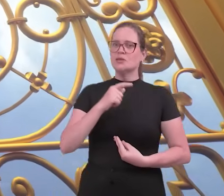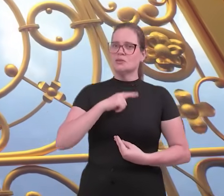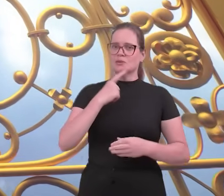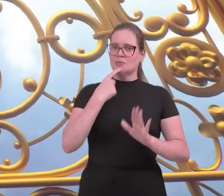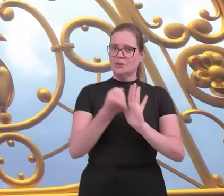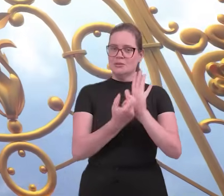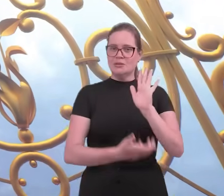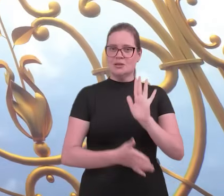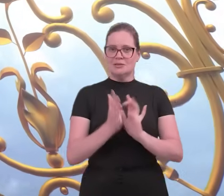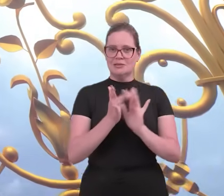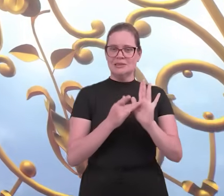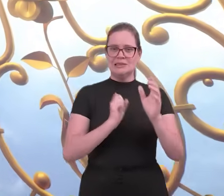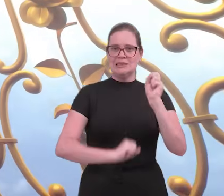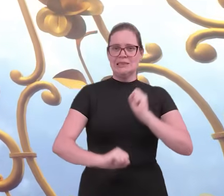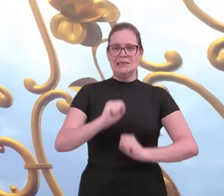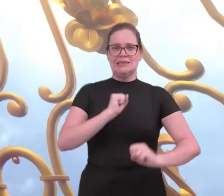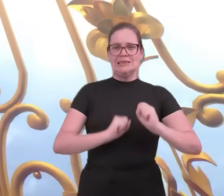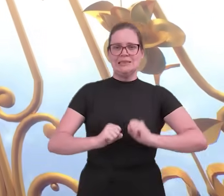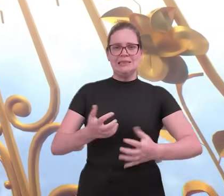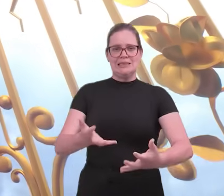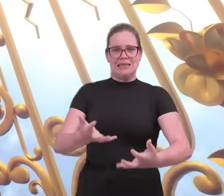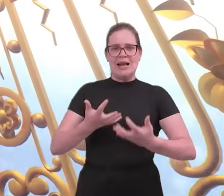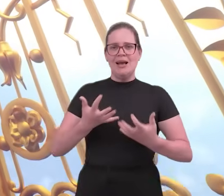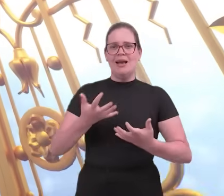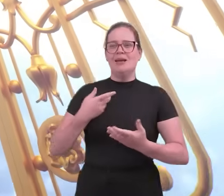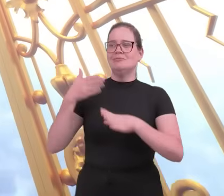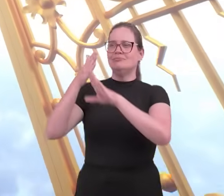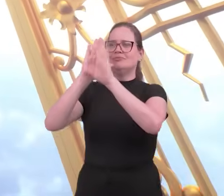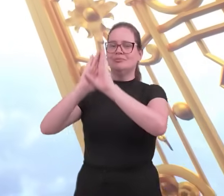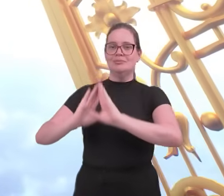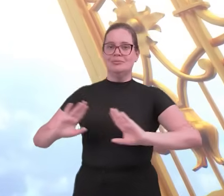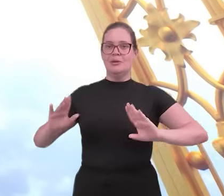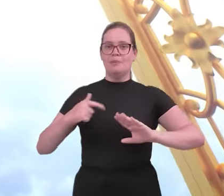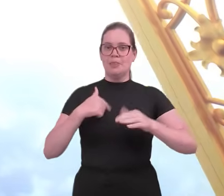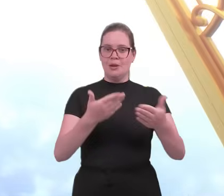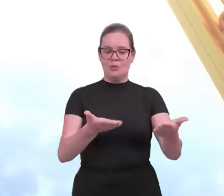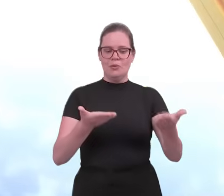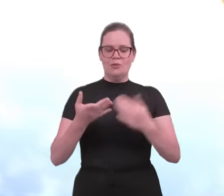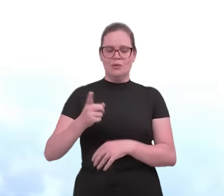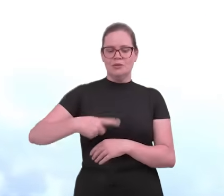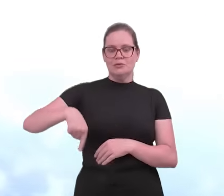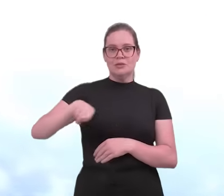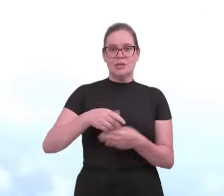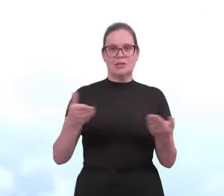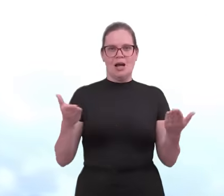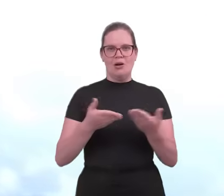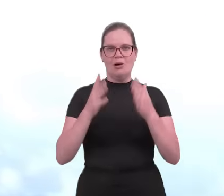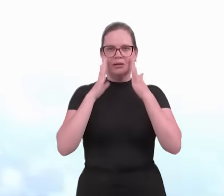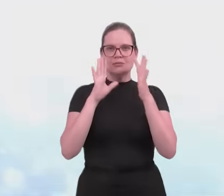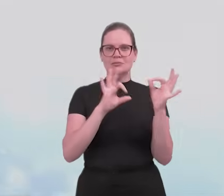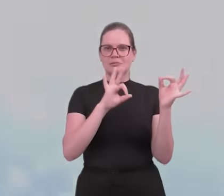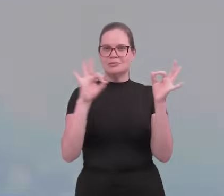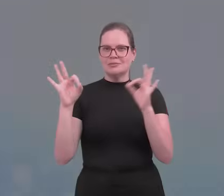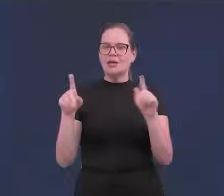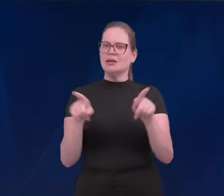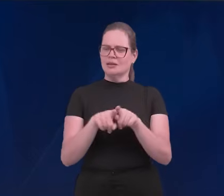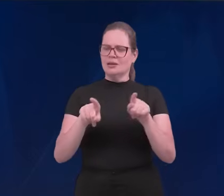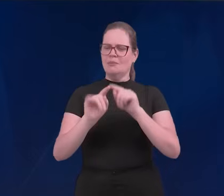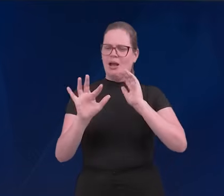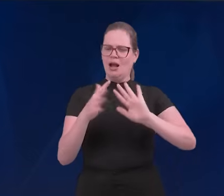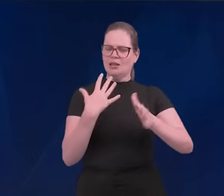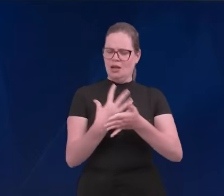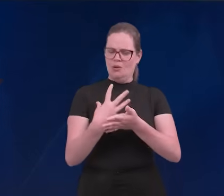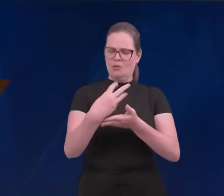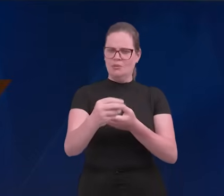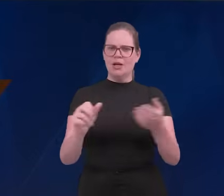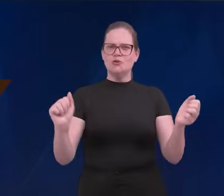Jesus anseia ardentemente. Eu te convido agora a acompanhar e até a